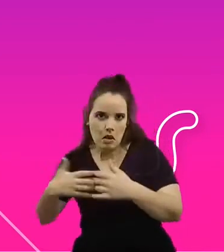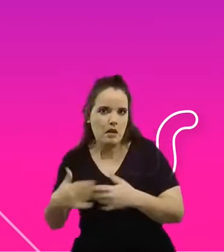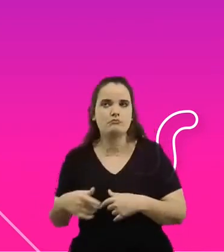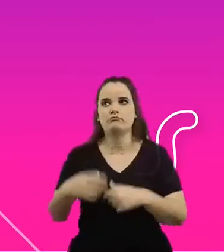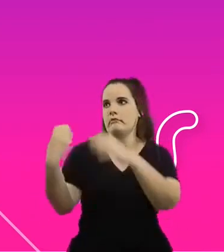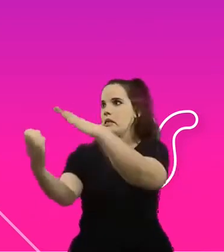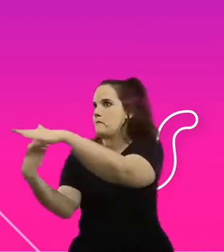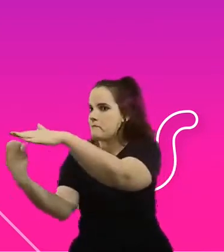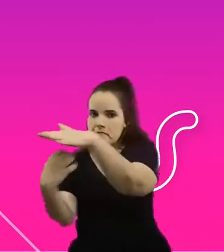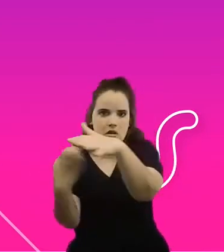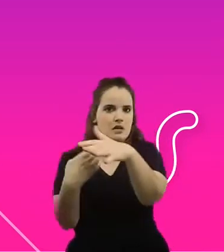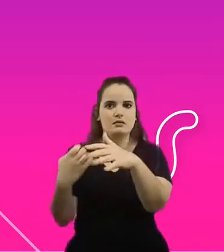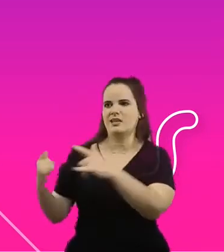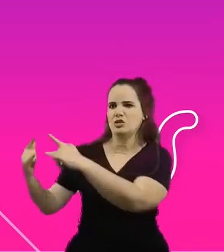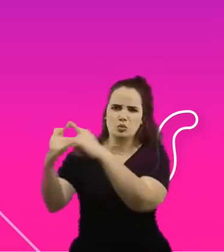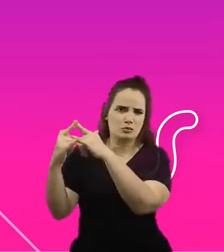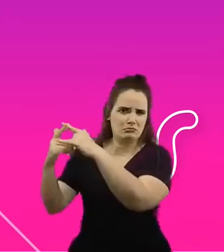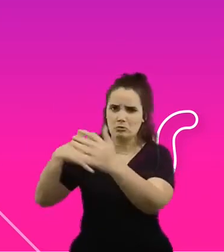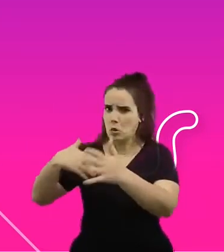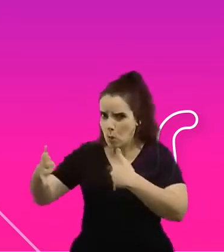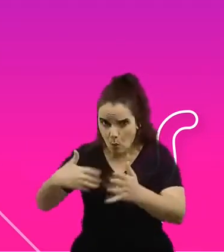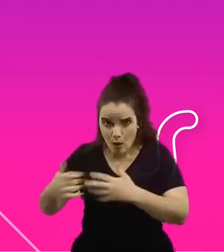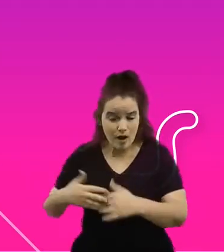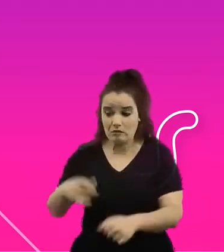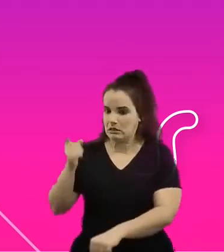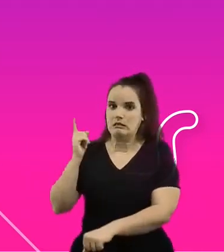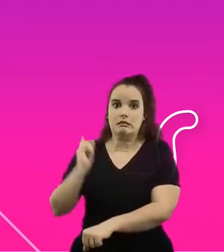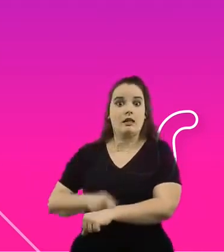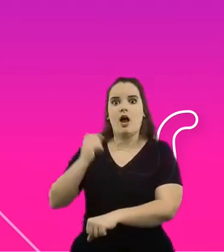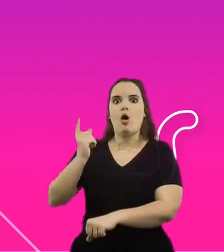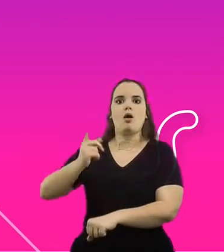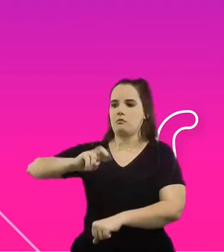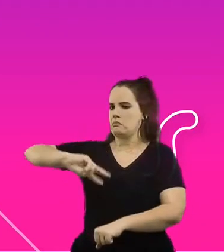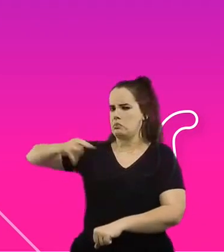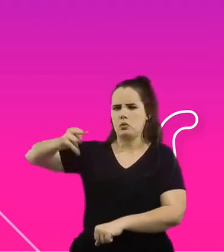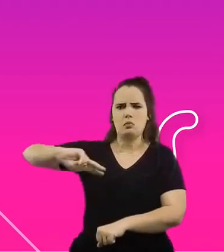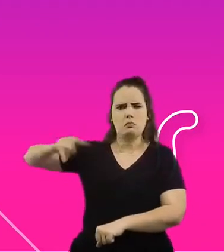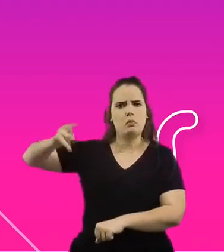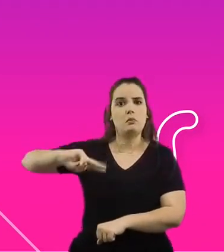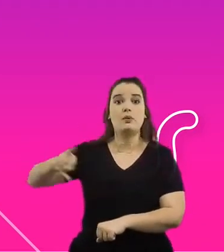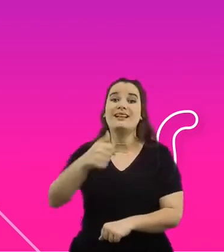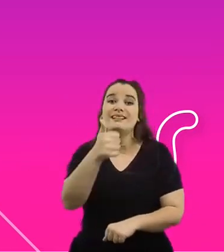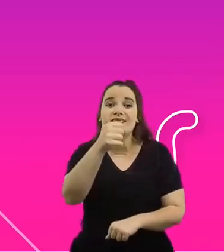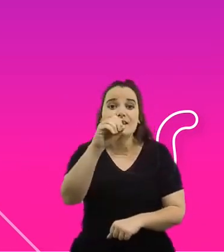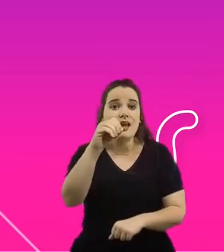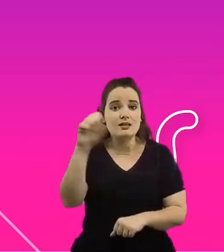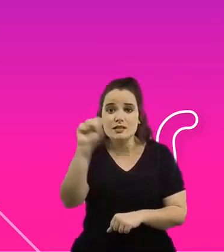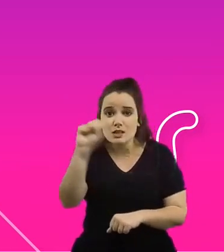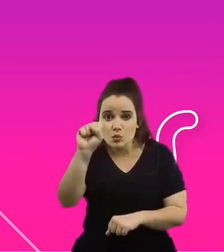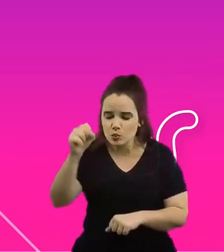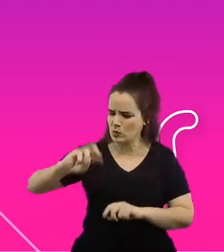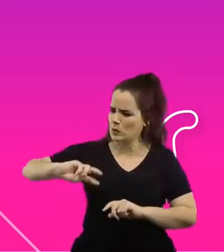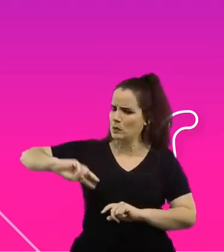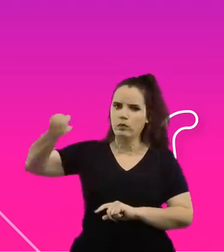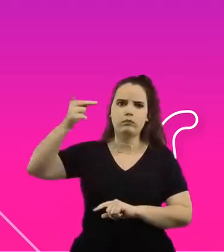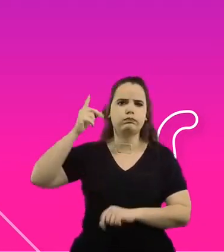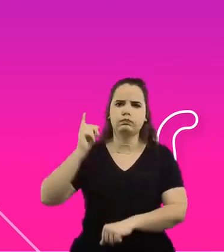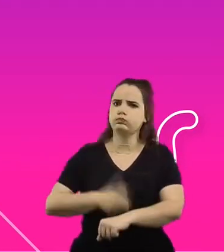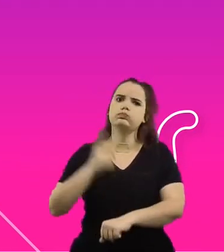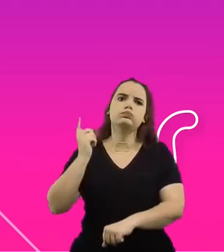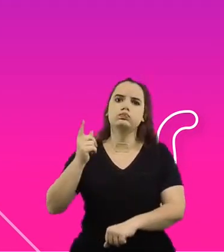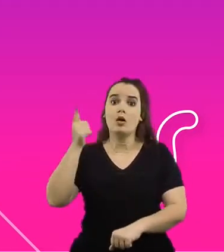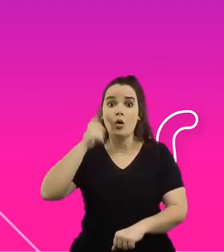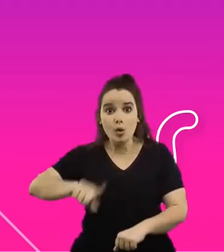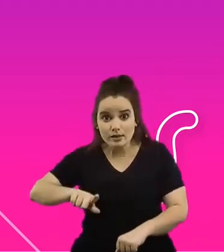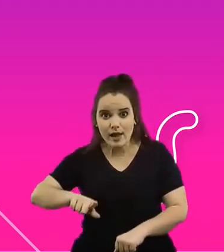instituição, imediatamente, né, com um tempo máximo aí de 10 segundos para a transação acontecer, e ela é